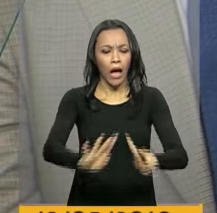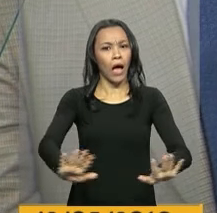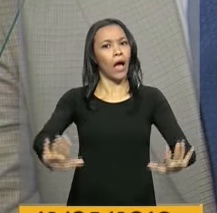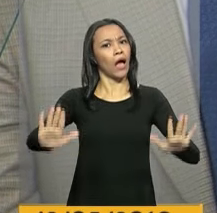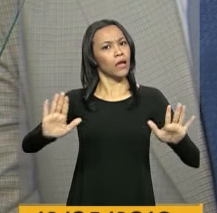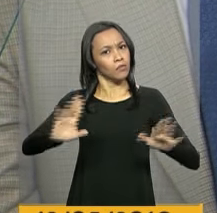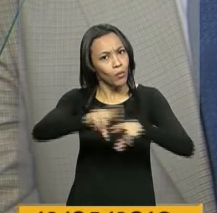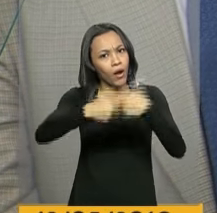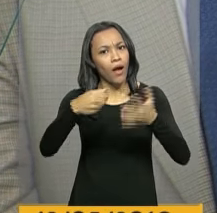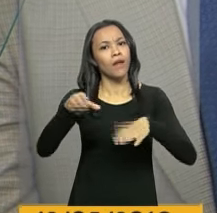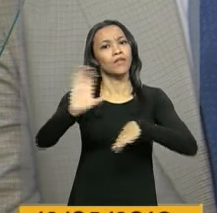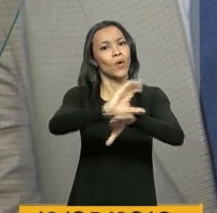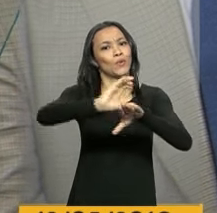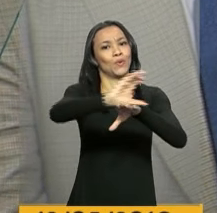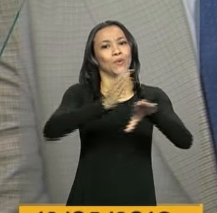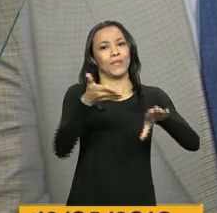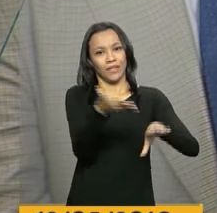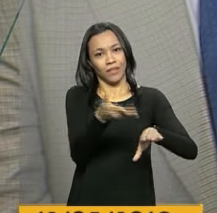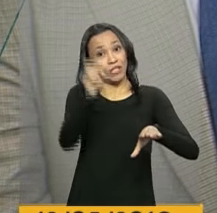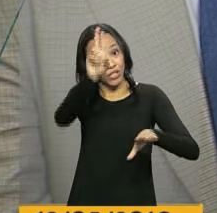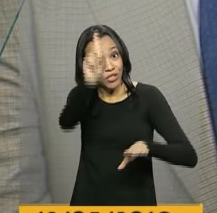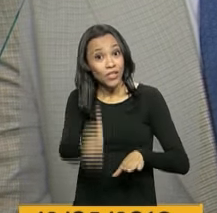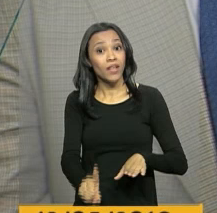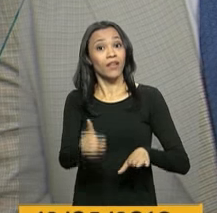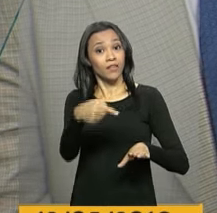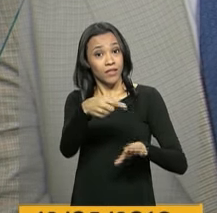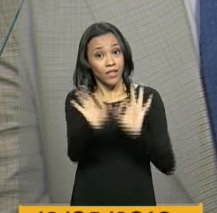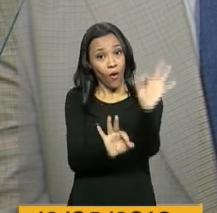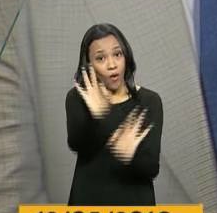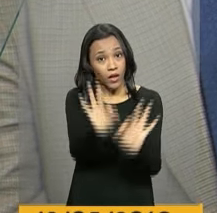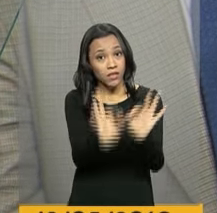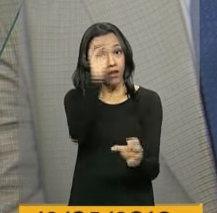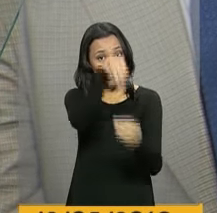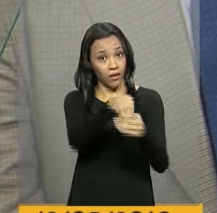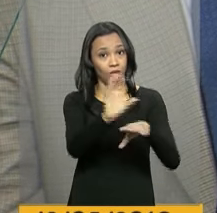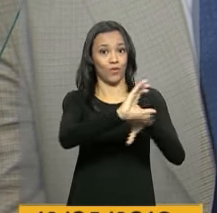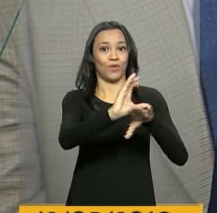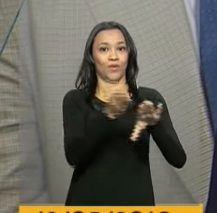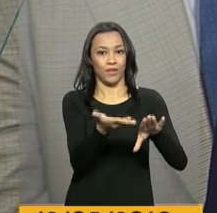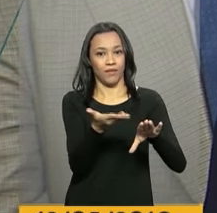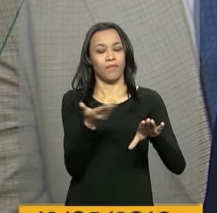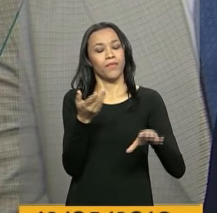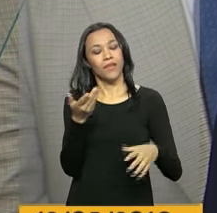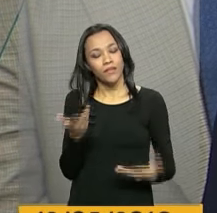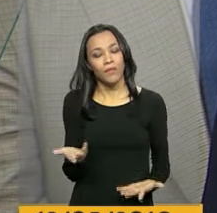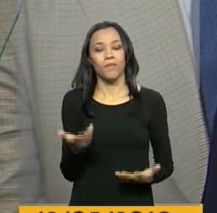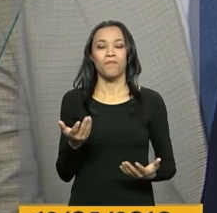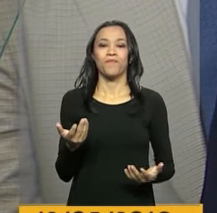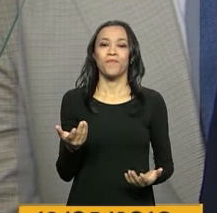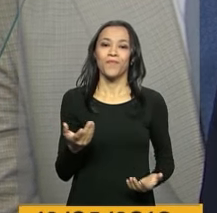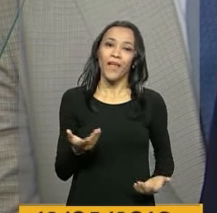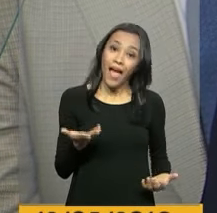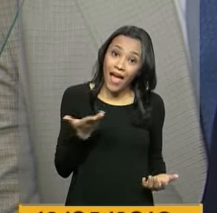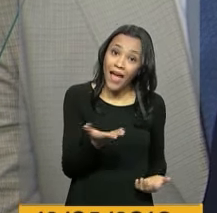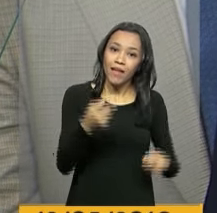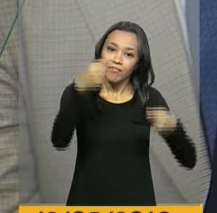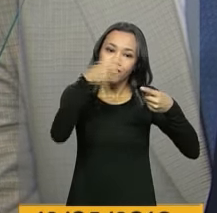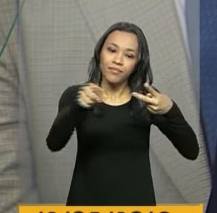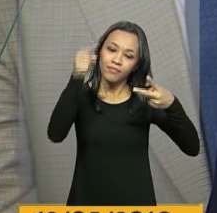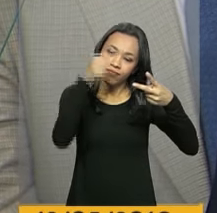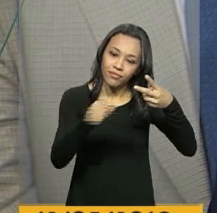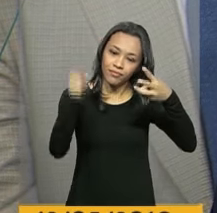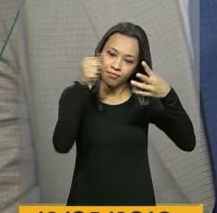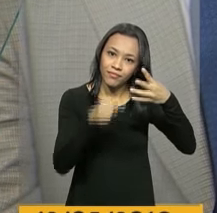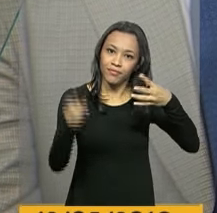direitos e deveres estabelecidos pela nossa Constituição. São, meus amigos, esses elementos de